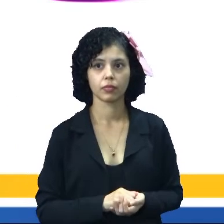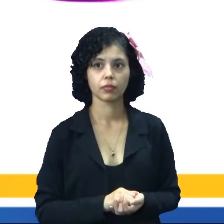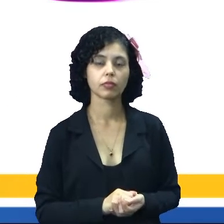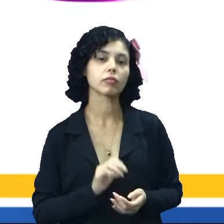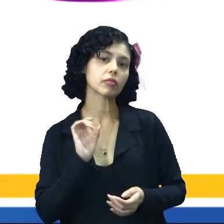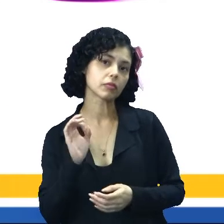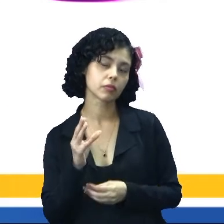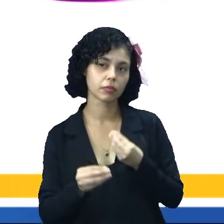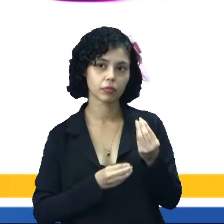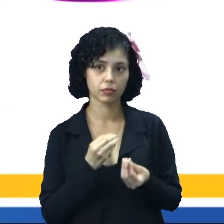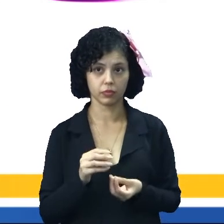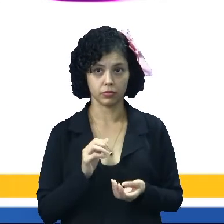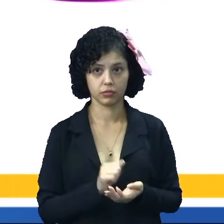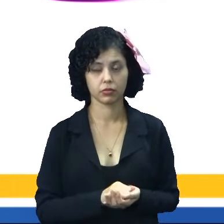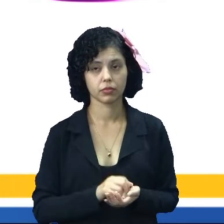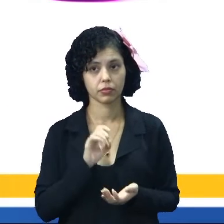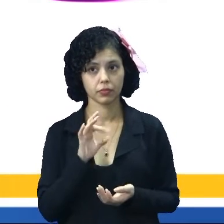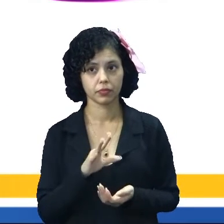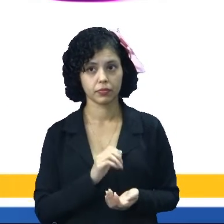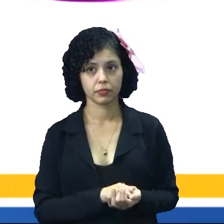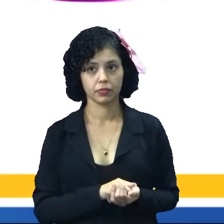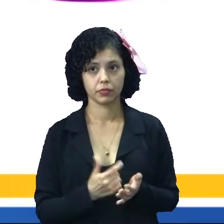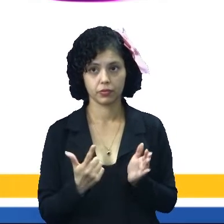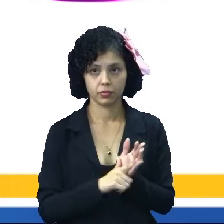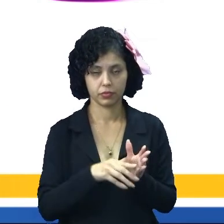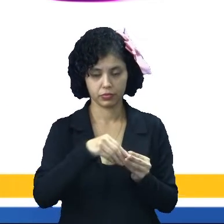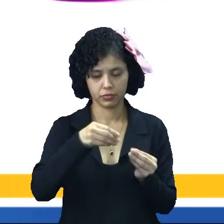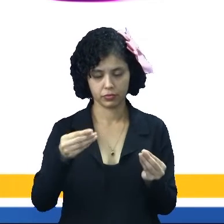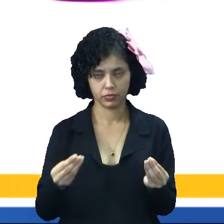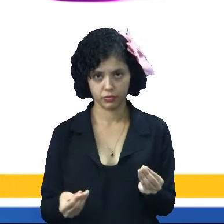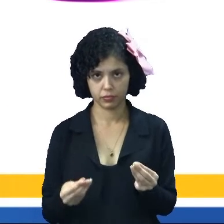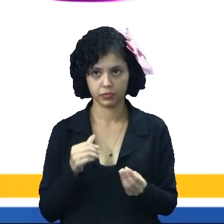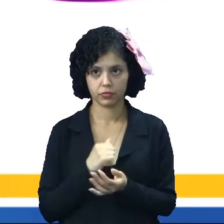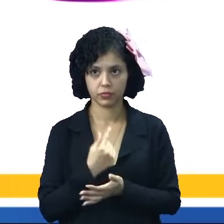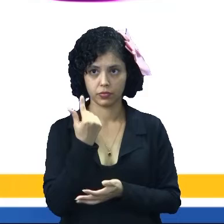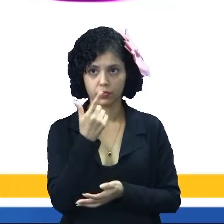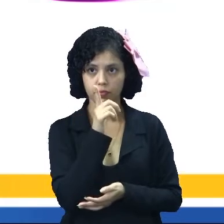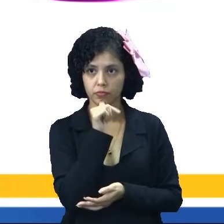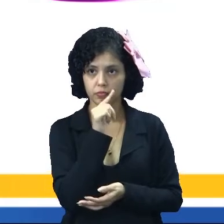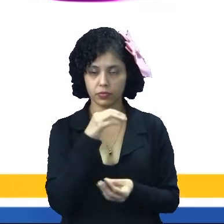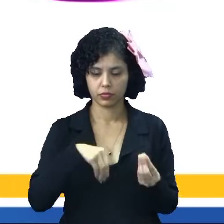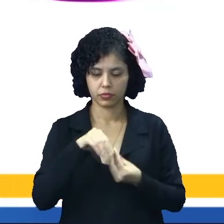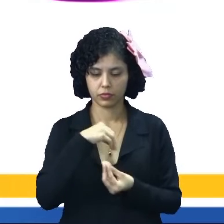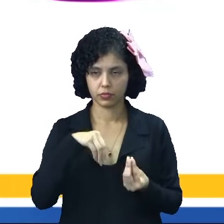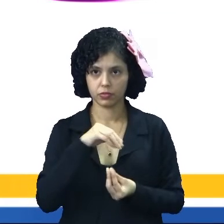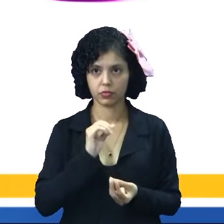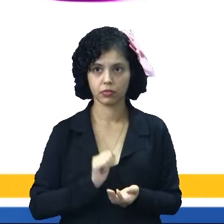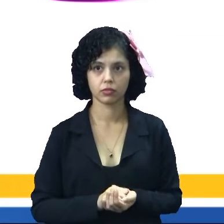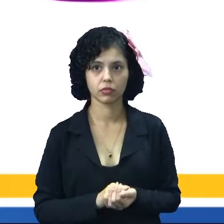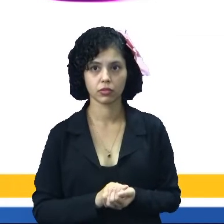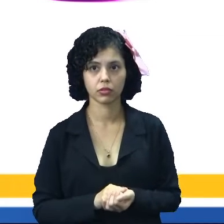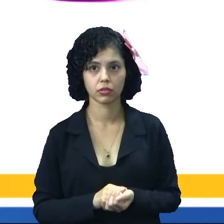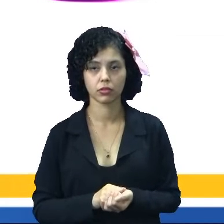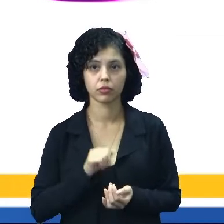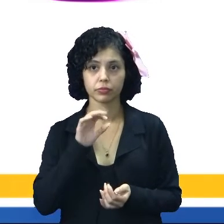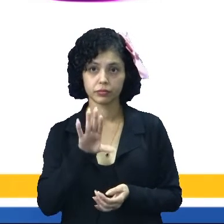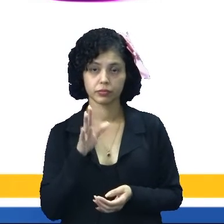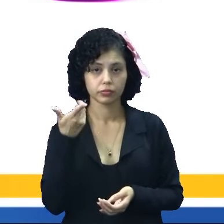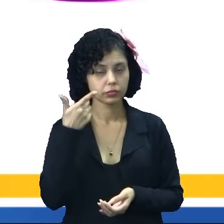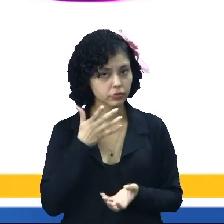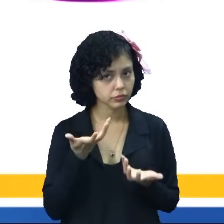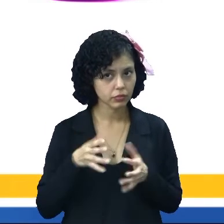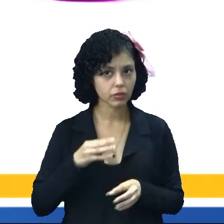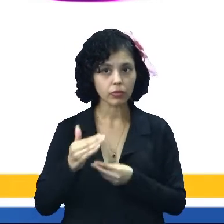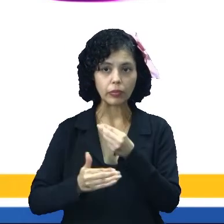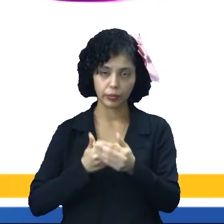repolho roxo, como é que você faz? Você pega uma folha de repolho roxo com 1 litro de água e mistura no liquidificador. E aí, se você não quiser